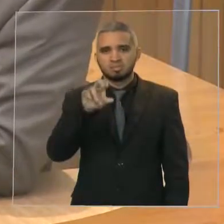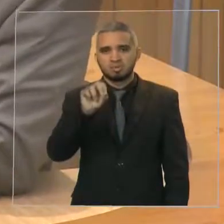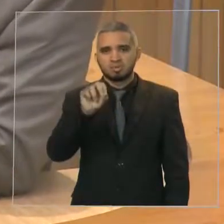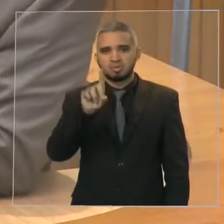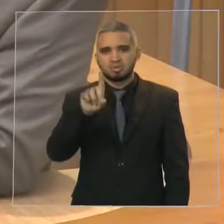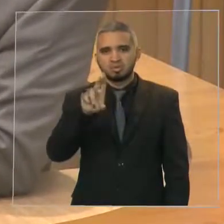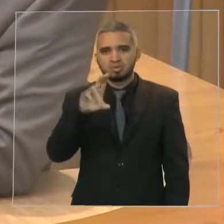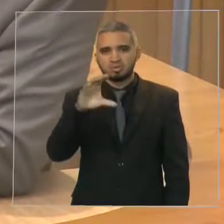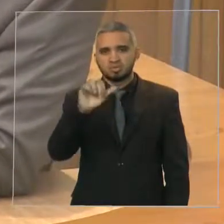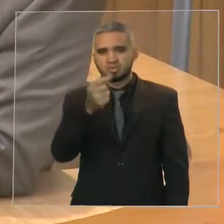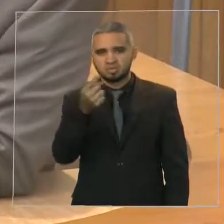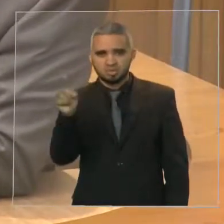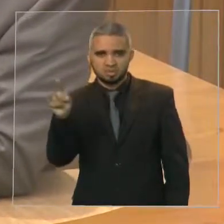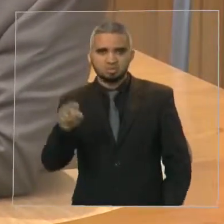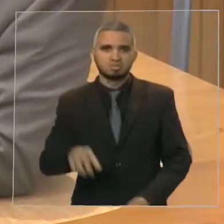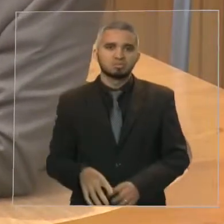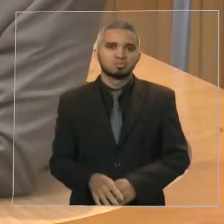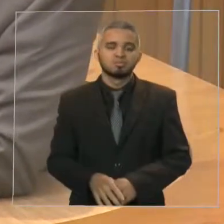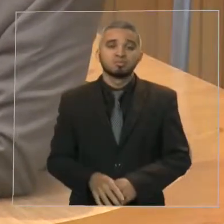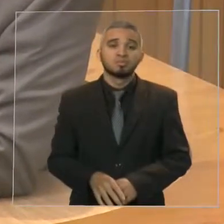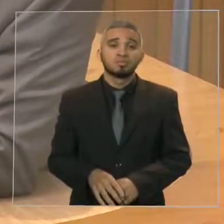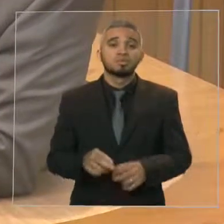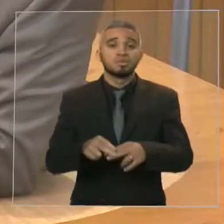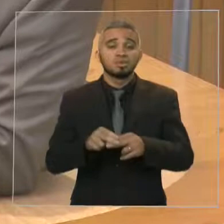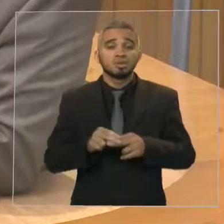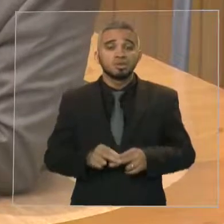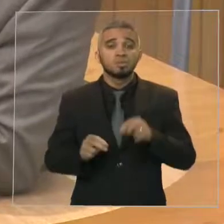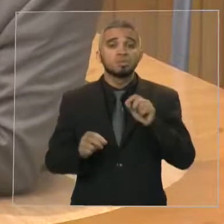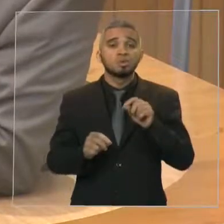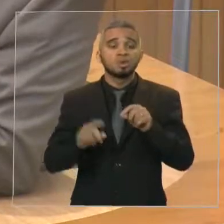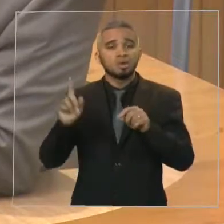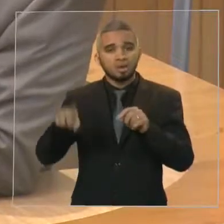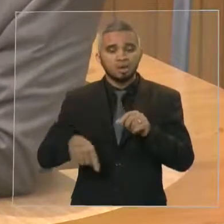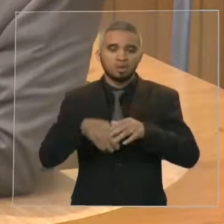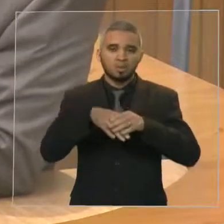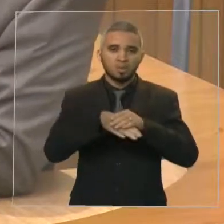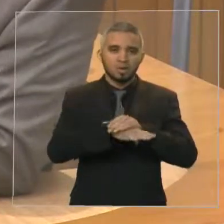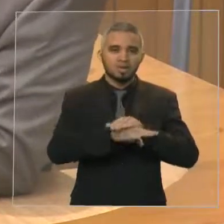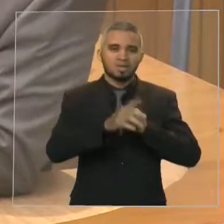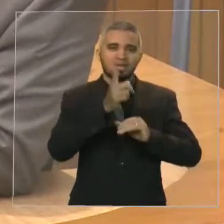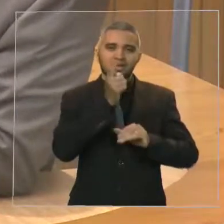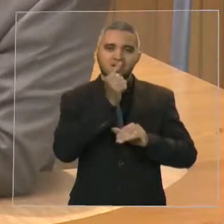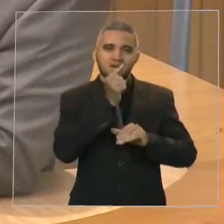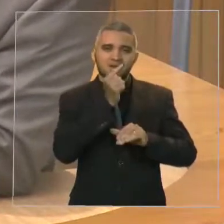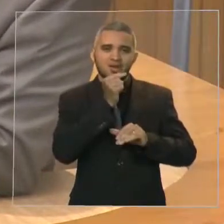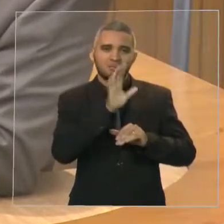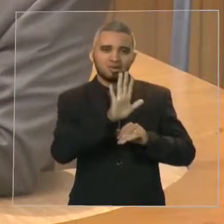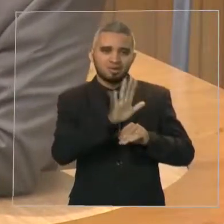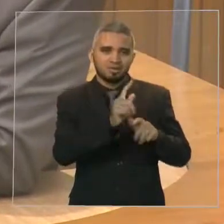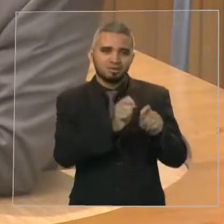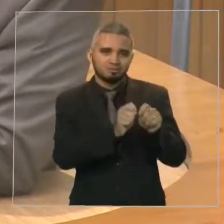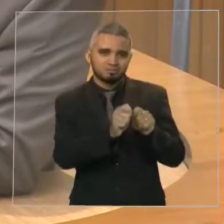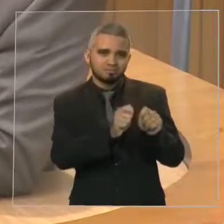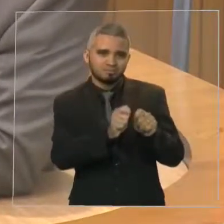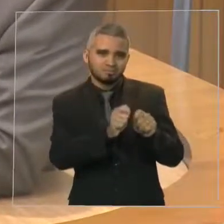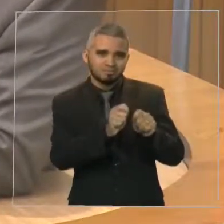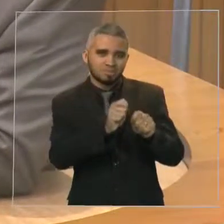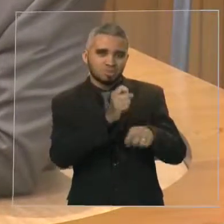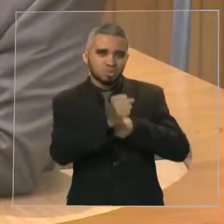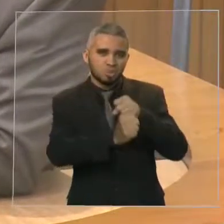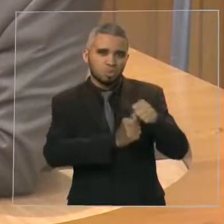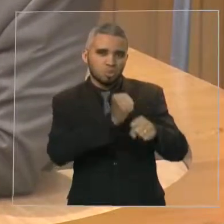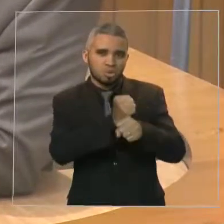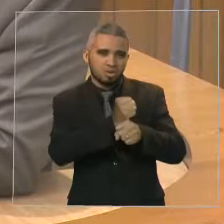municípios, nos fundos de enseada, vai ter água o ano todo. Já é uma boa iniciativa, é um avanço muito grande